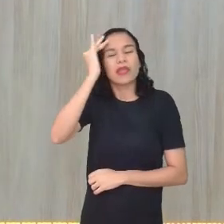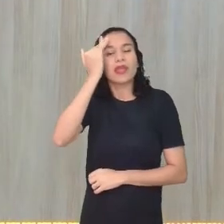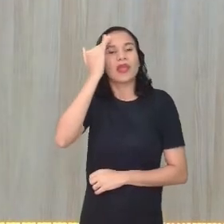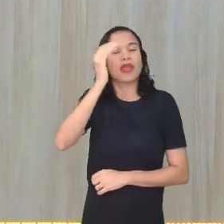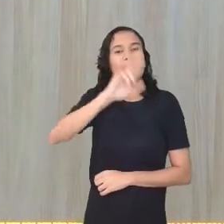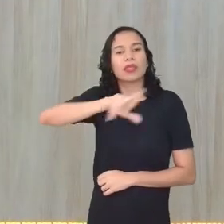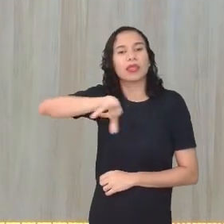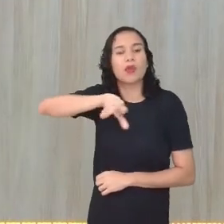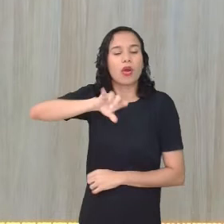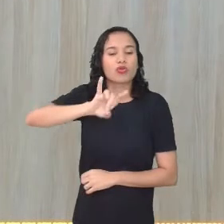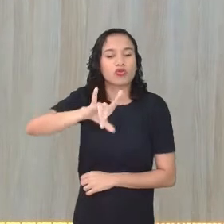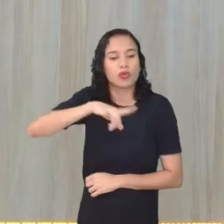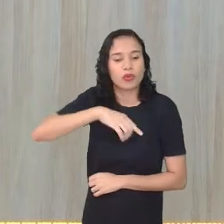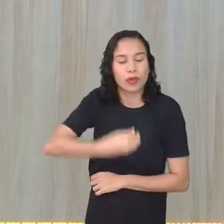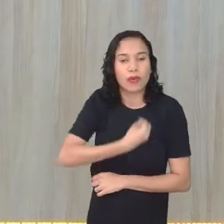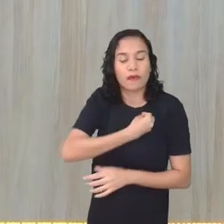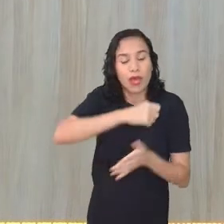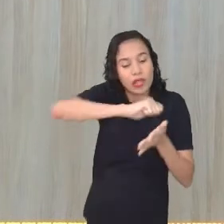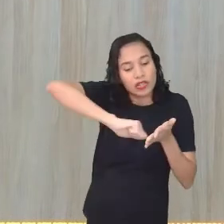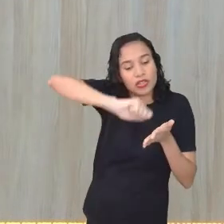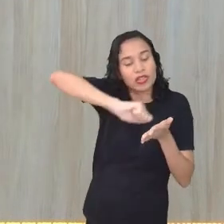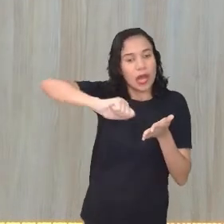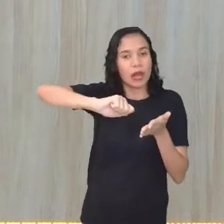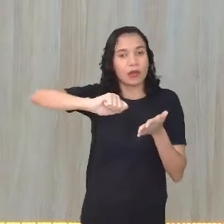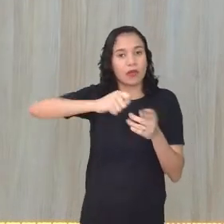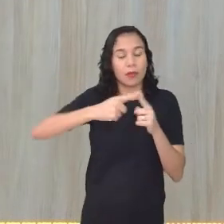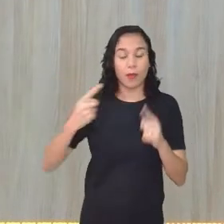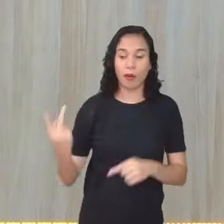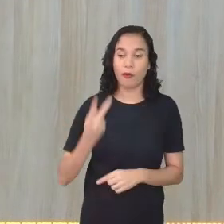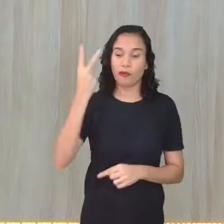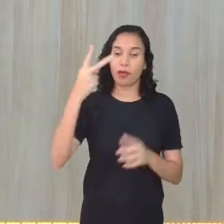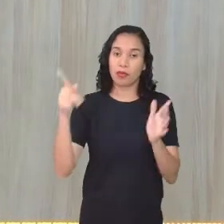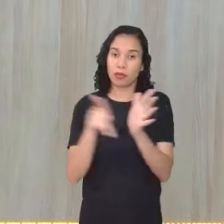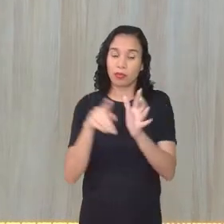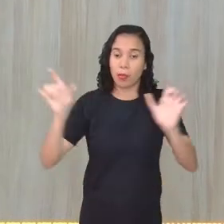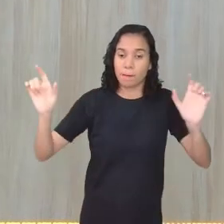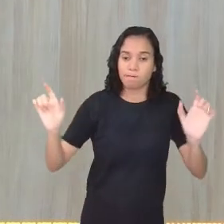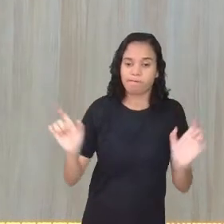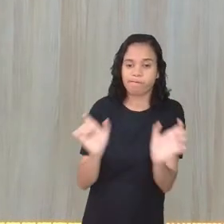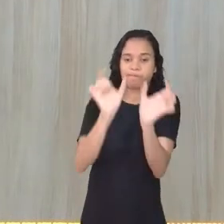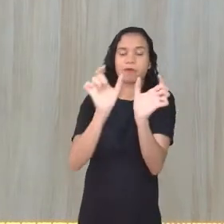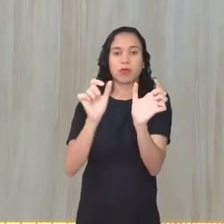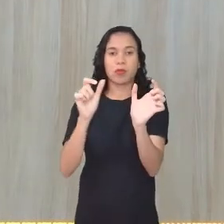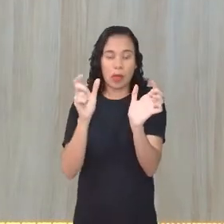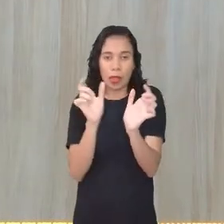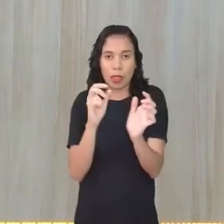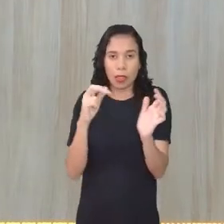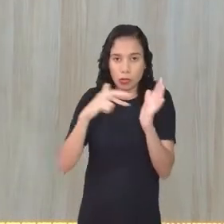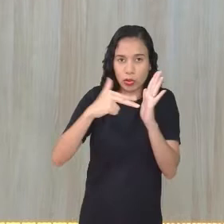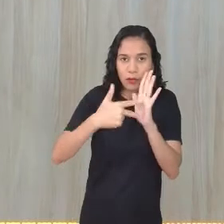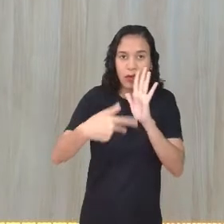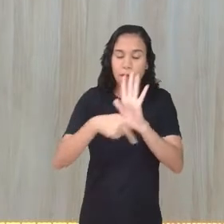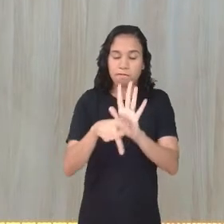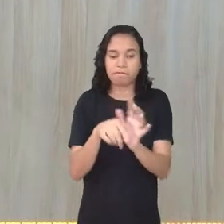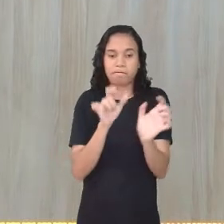não só apenas o que está escrito, né? Entender o valor semântico daquilo, o significado de cada palavra, de como elas